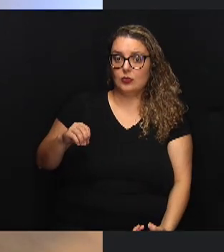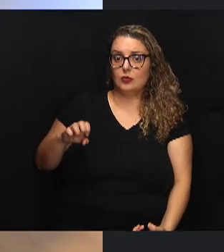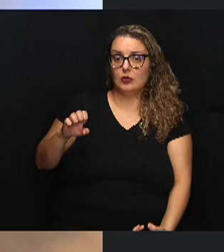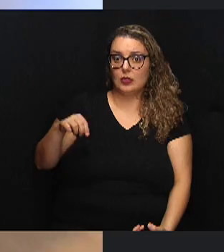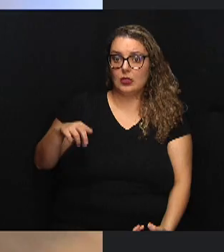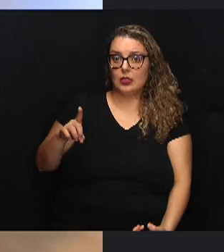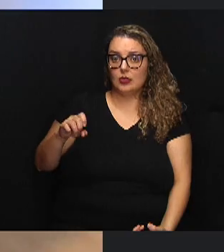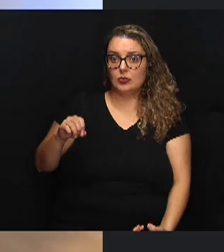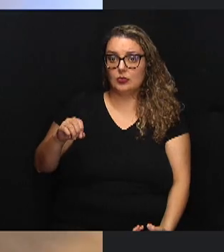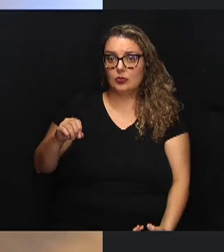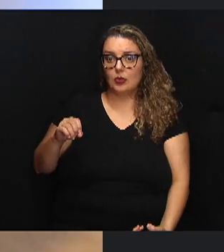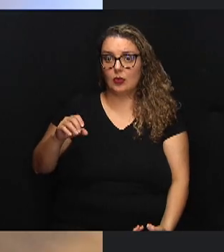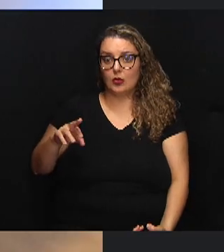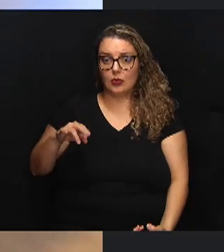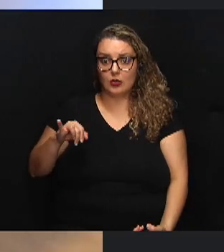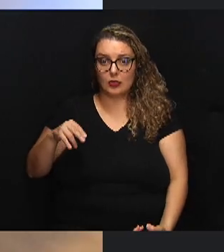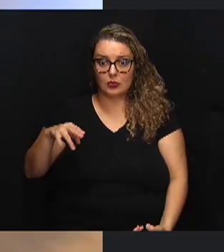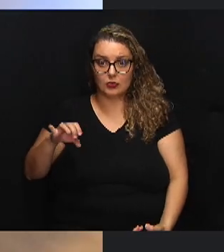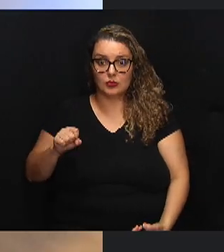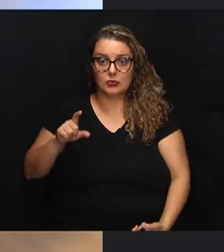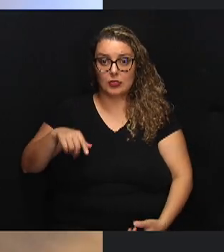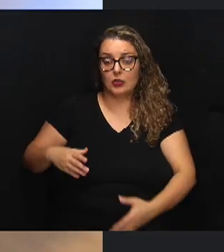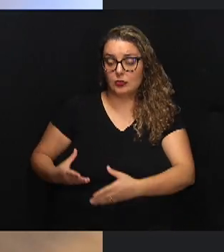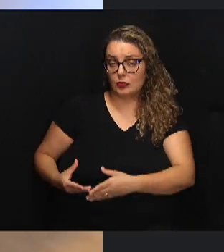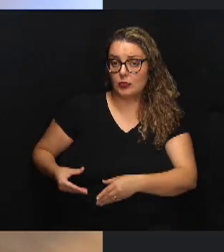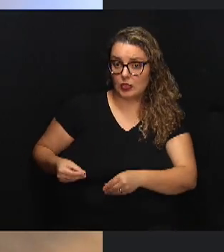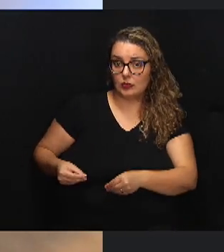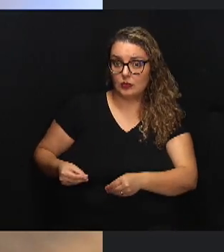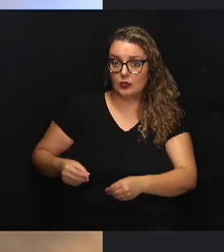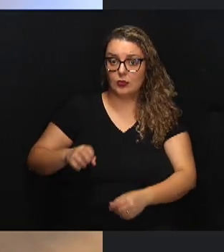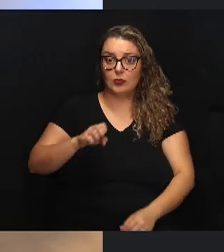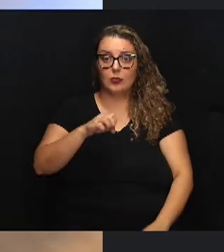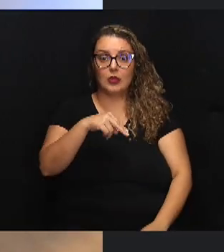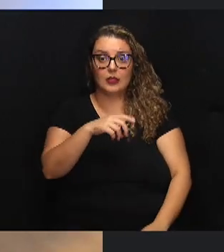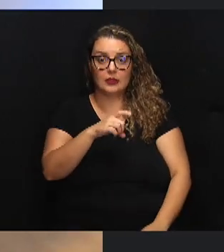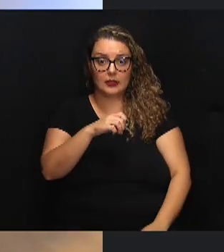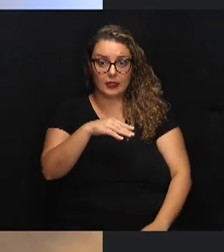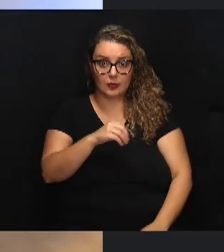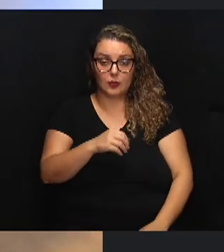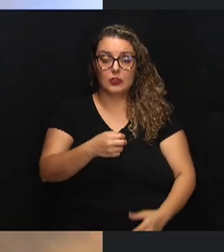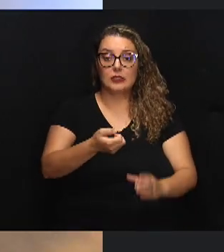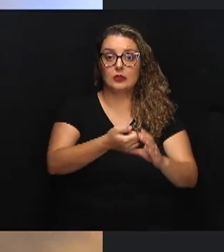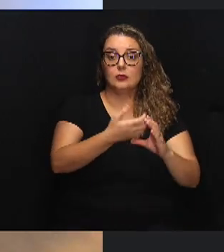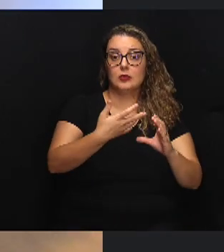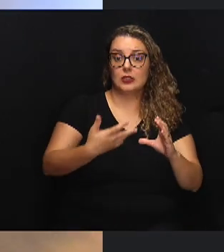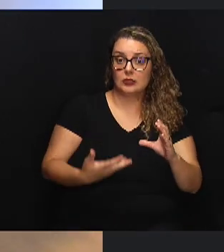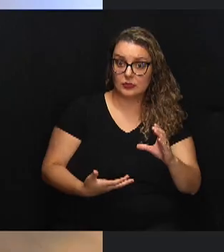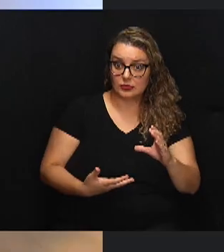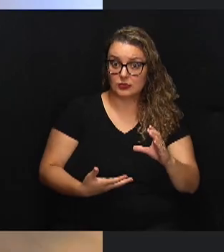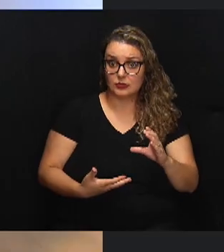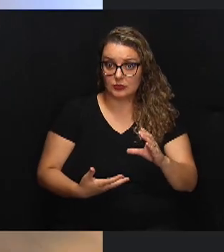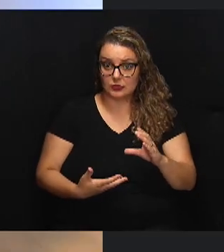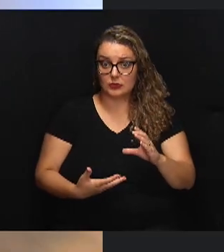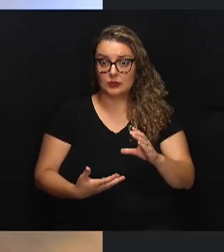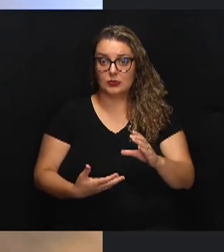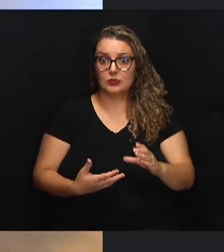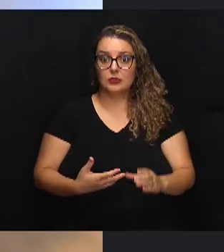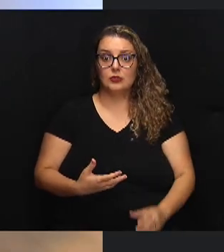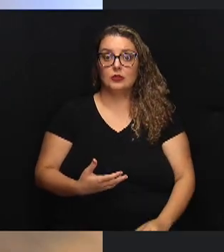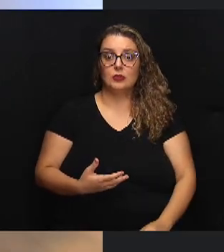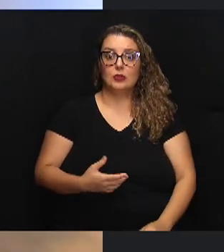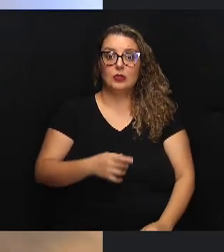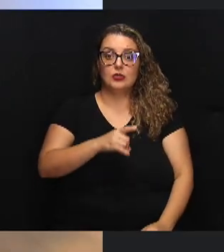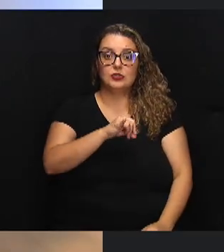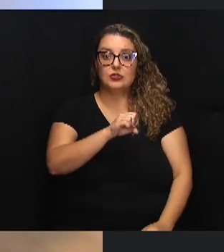neuroendócrinos, né, do pâncreas. O adenocarcinoma, ele tem uma característica realmente de se disseminar um pouco